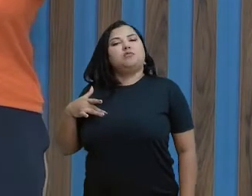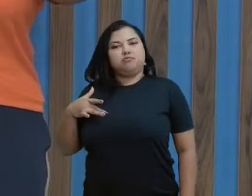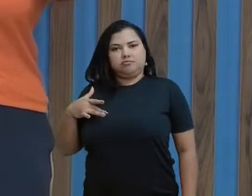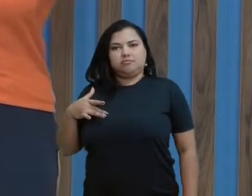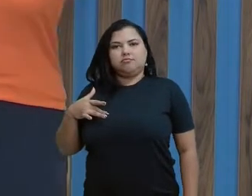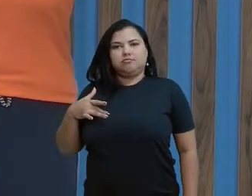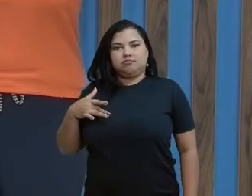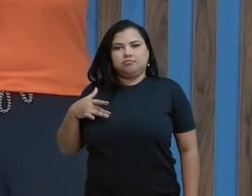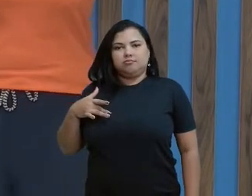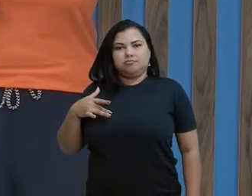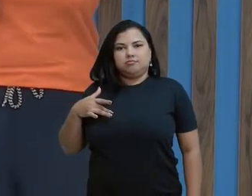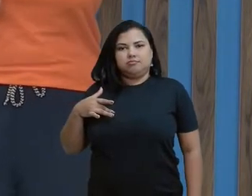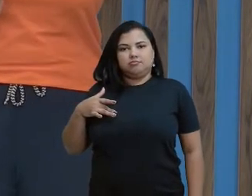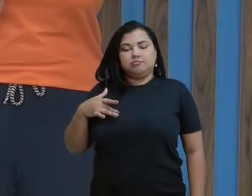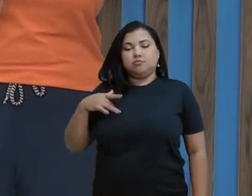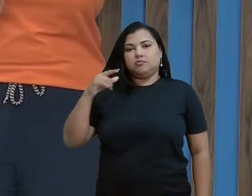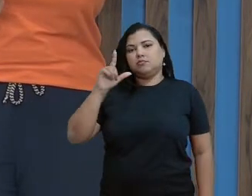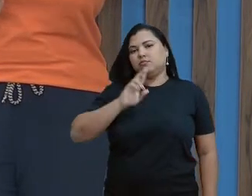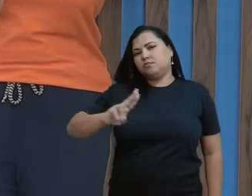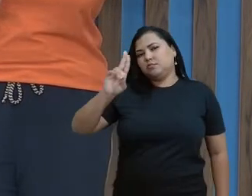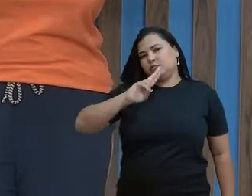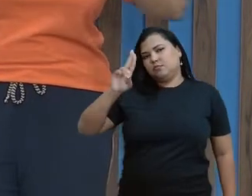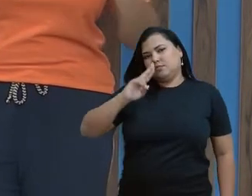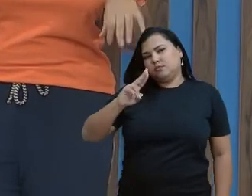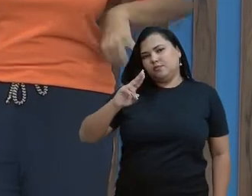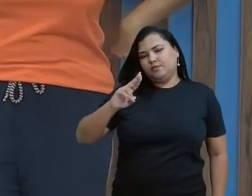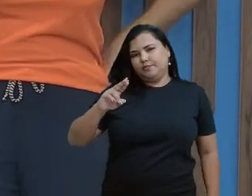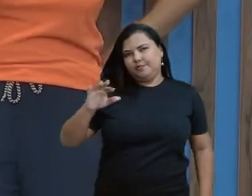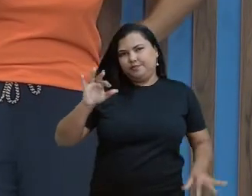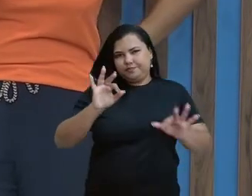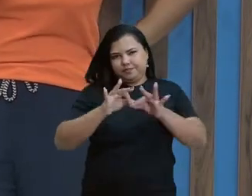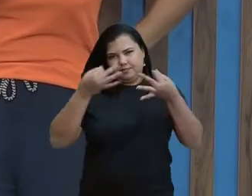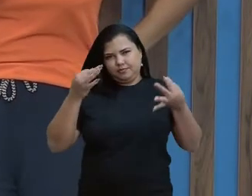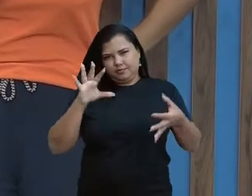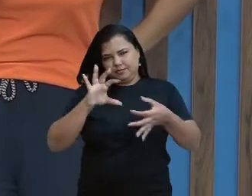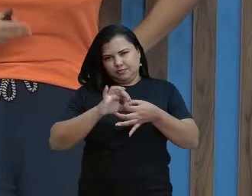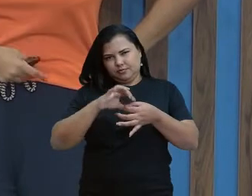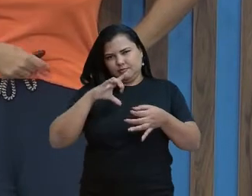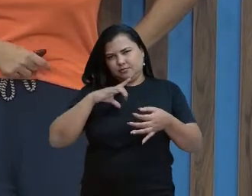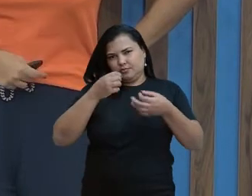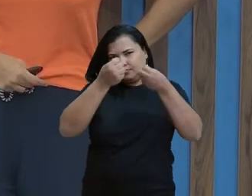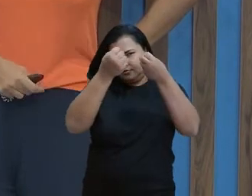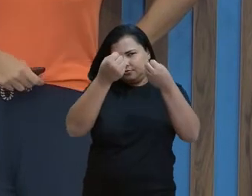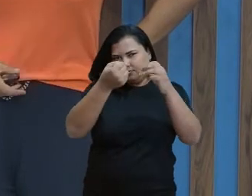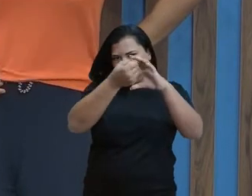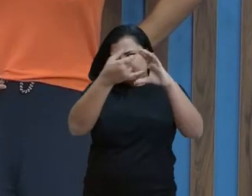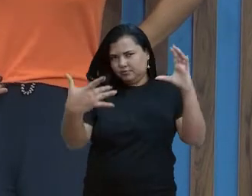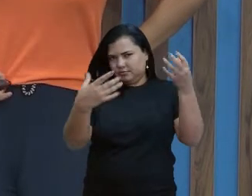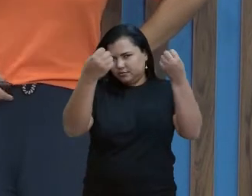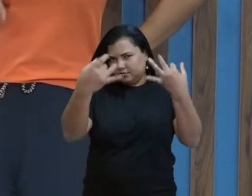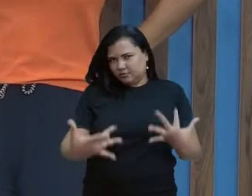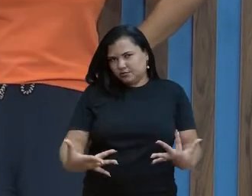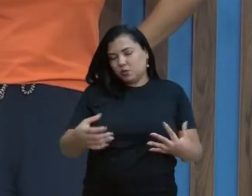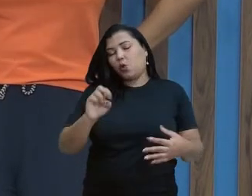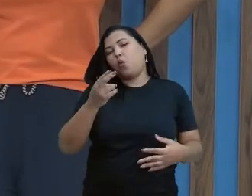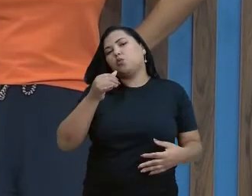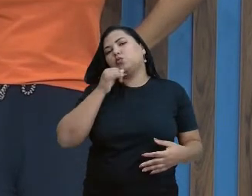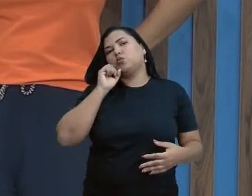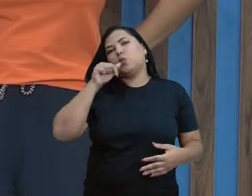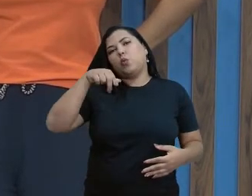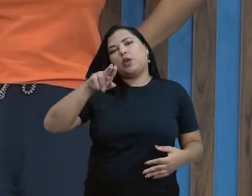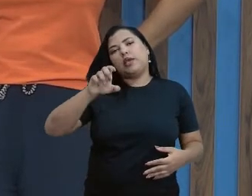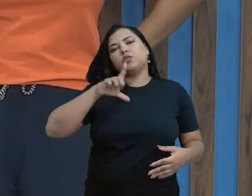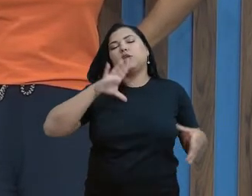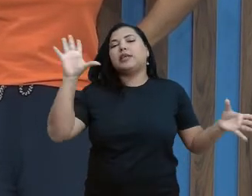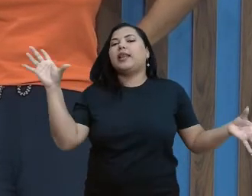eu estou usando, por exemplo, a subordinada, ela está qualificando algum termo da principal? Ou o que só está fazendo